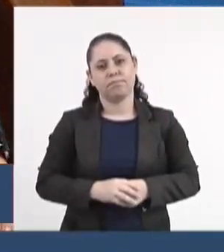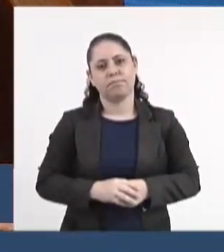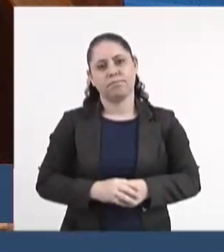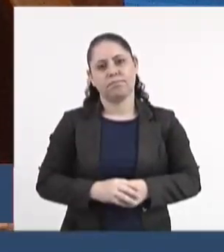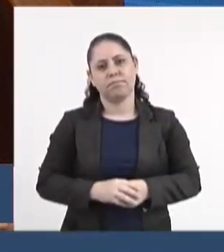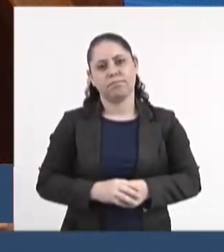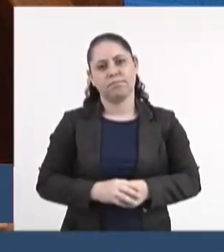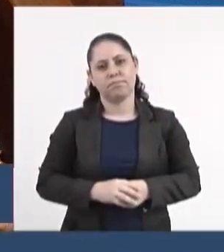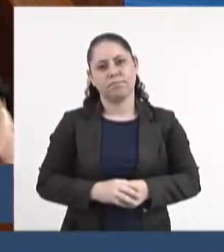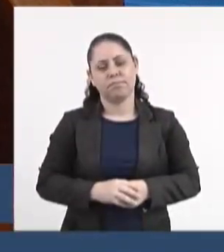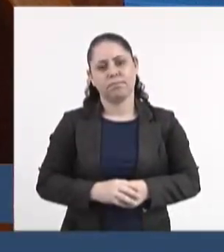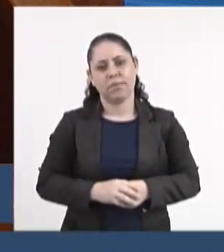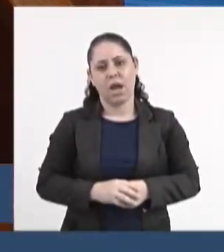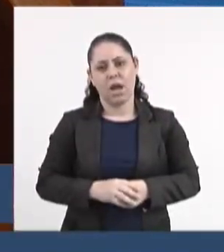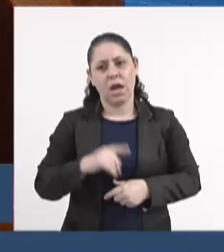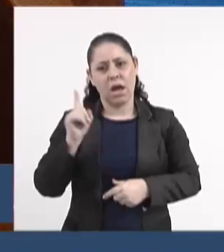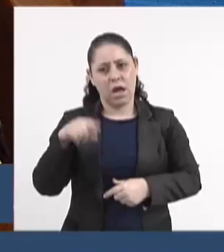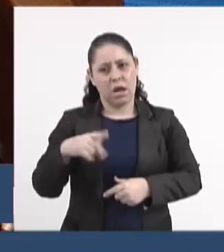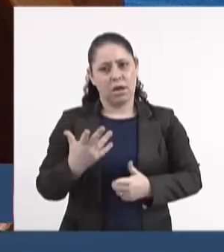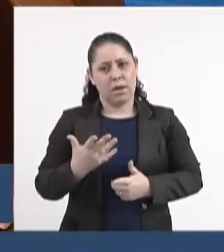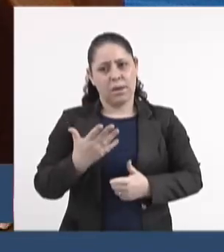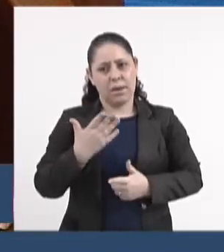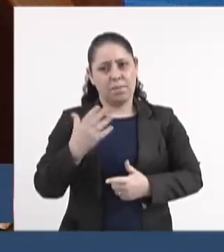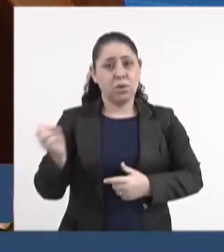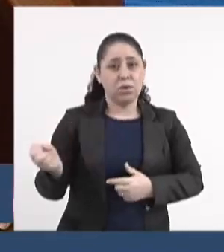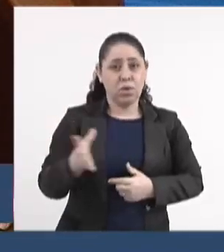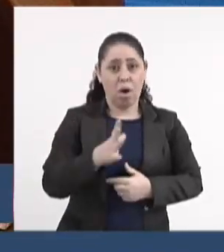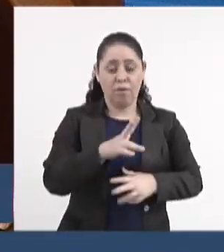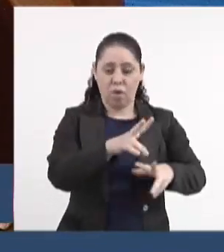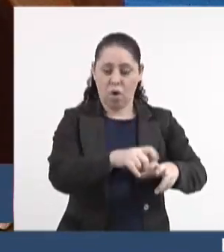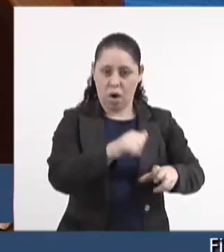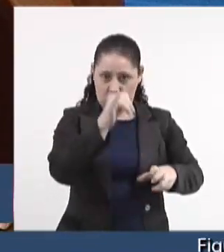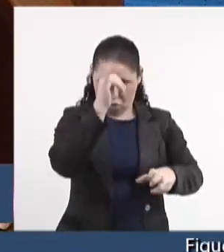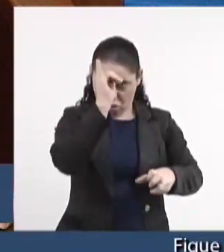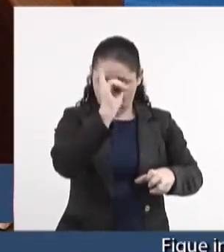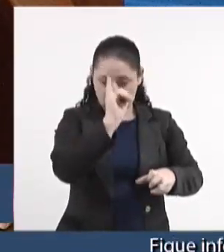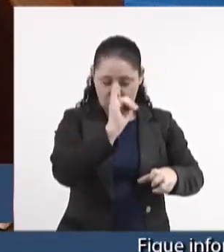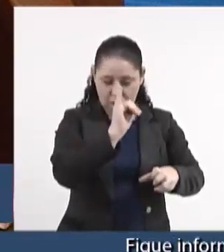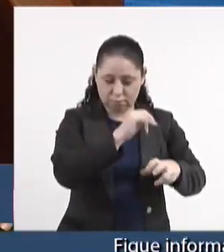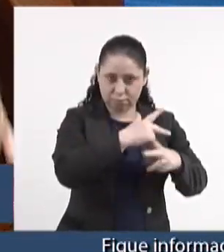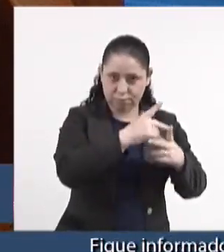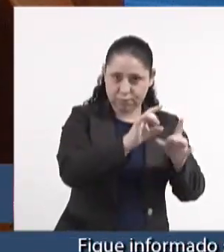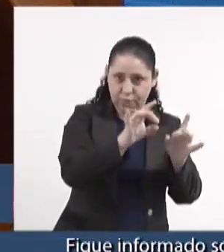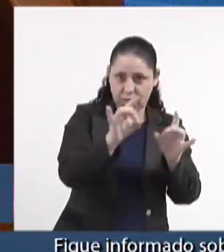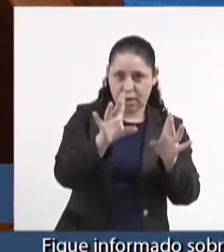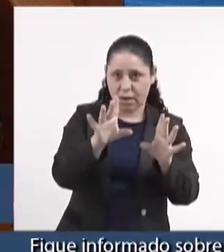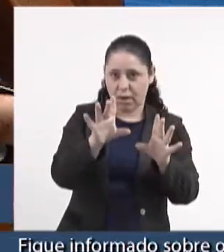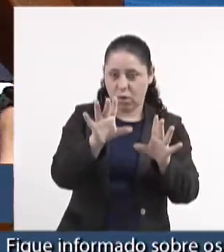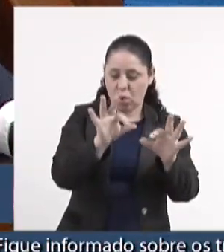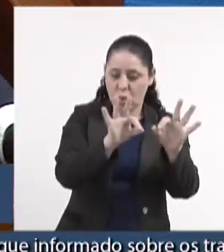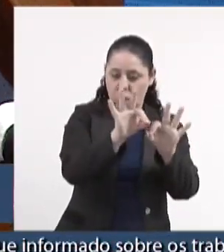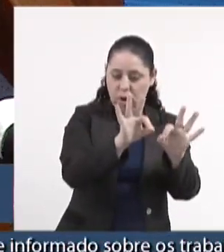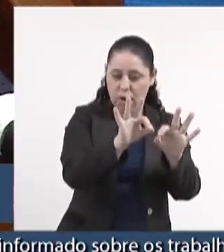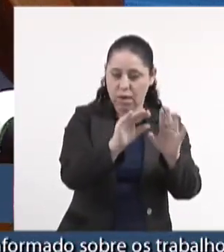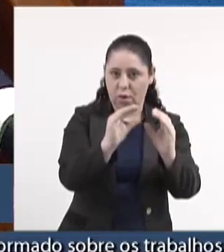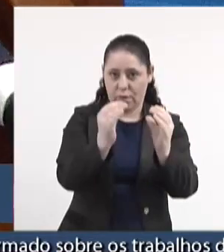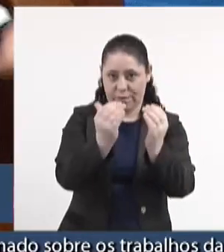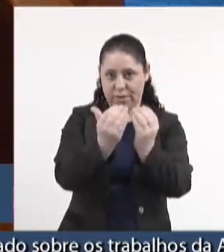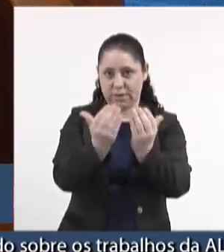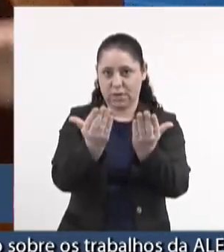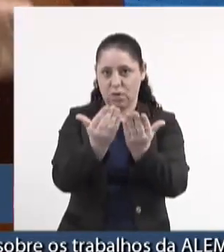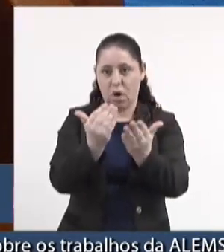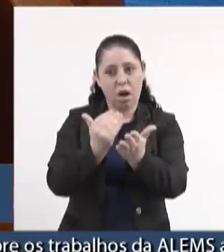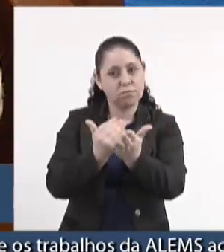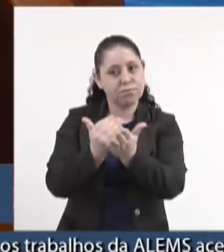cenário para essa nova agricultura está sendo construído e que as conferências